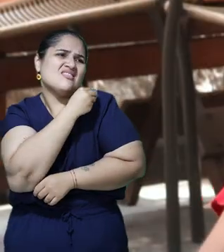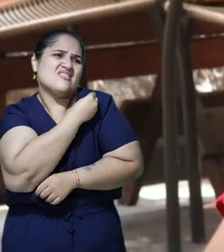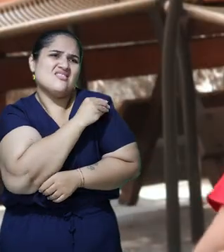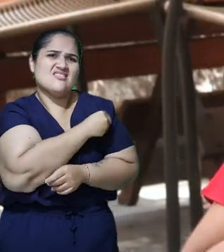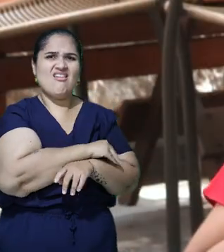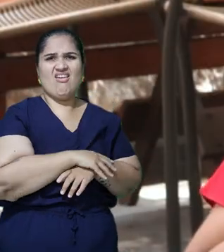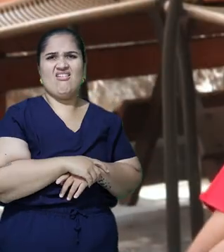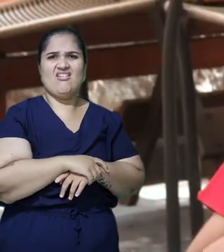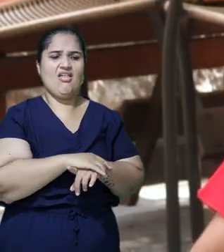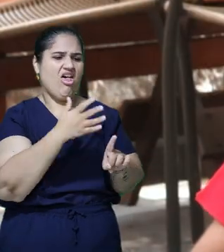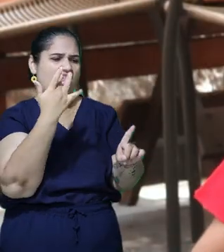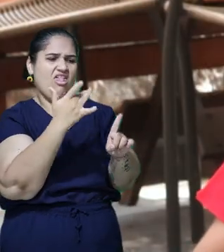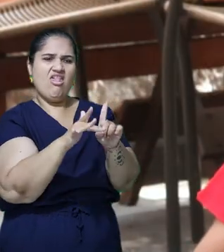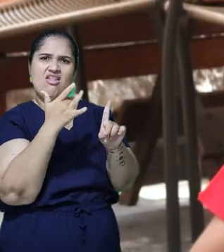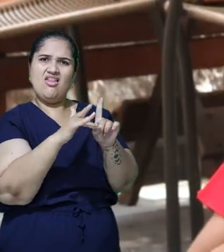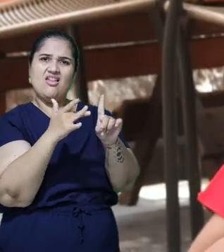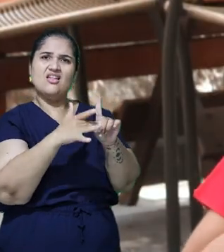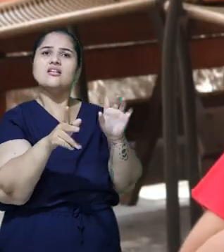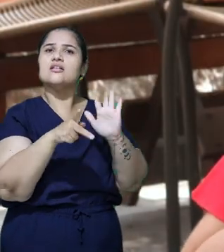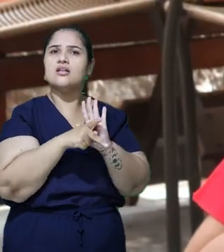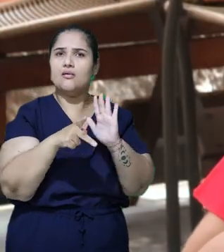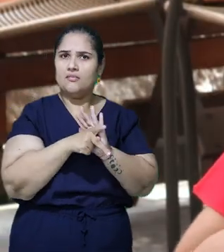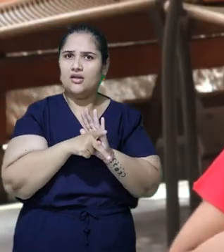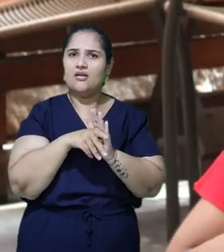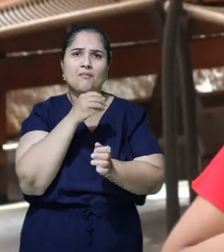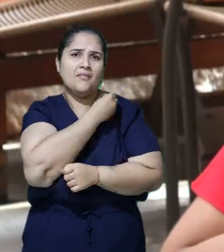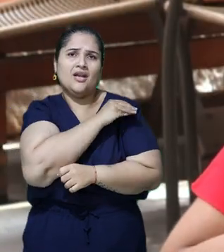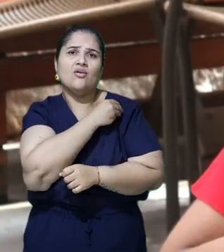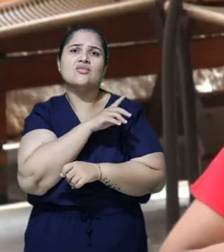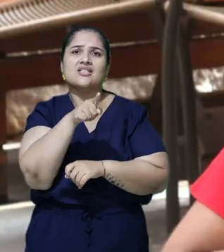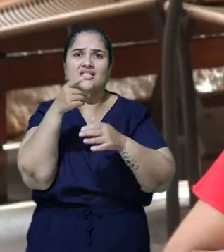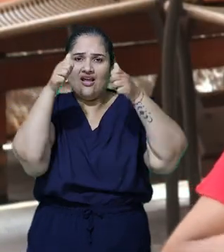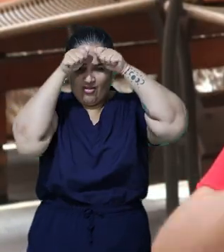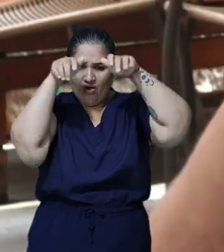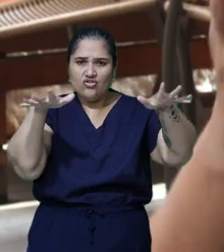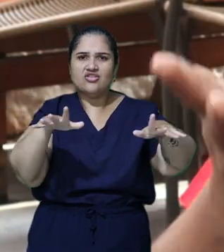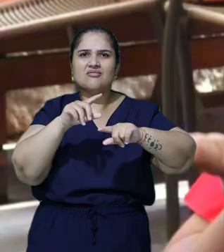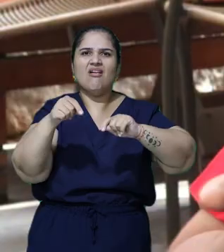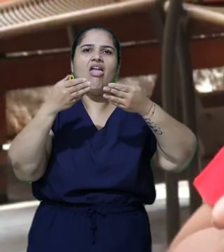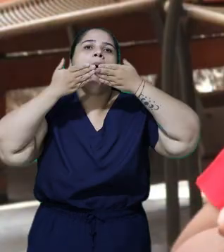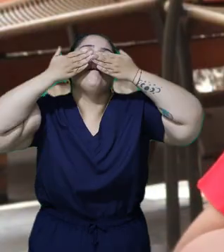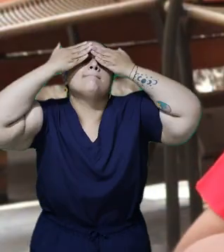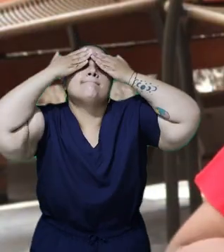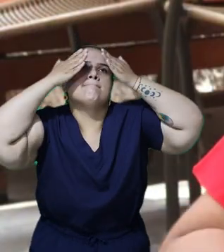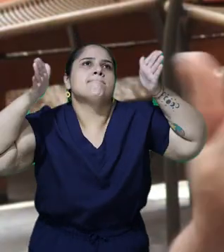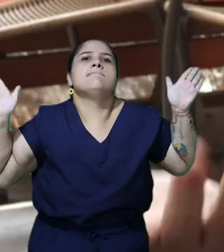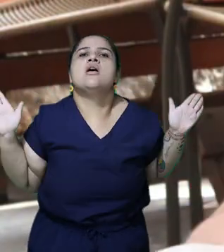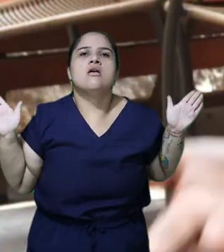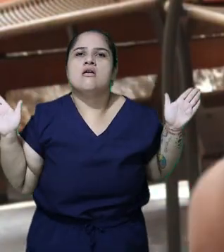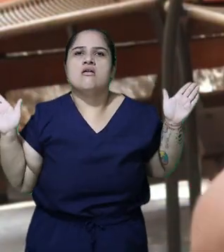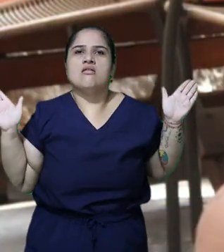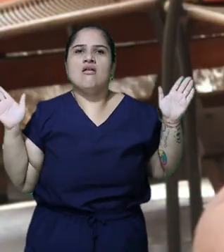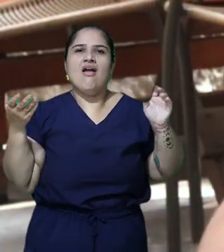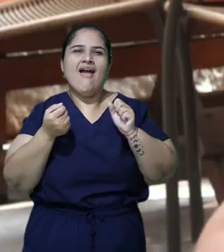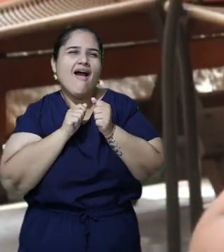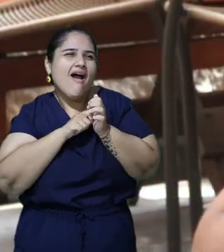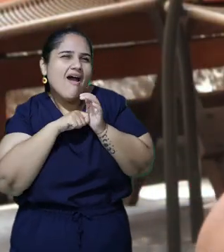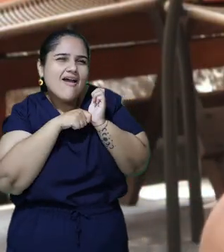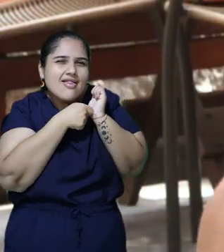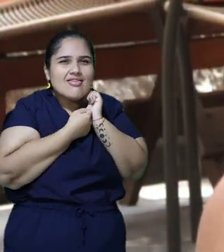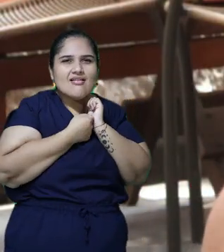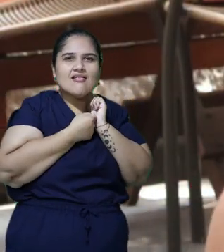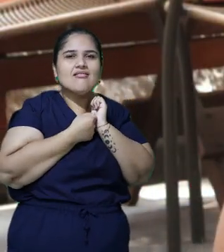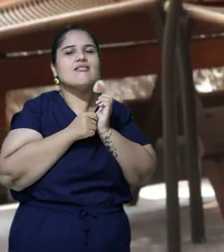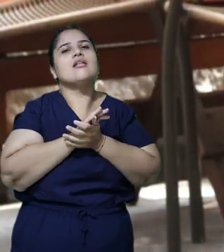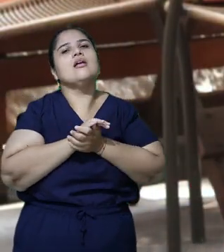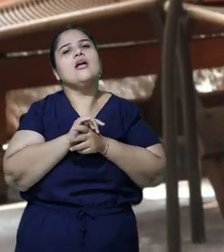preconceito contra a pessoa com deficiência é o capacitismo, ele não seja assim tão escancarado, né? E nem velado. É o